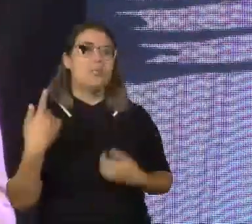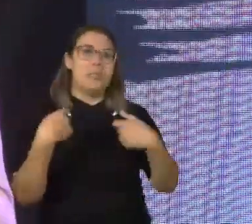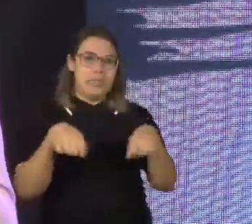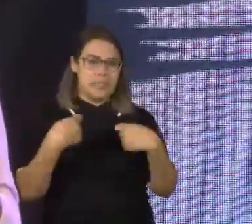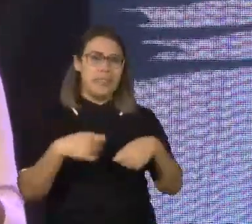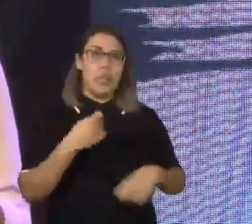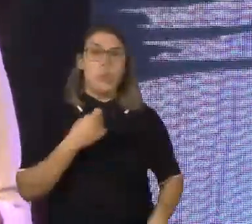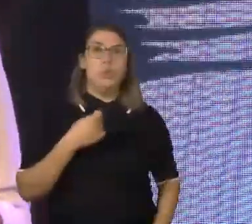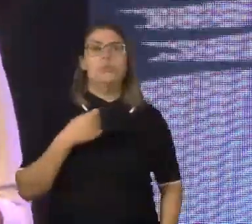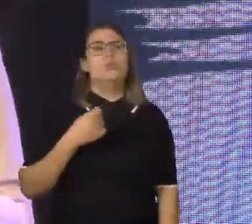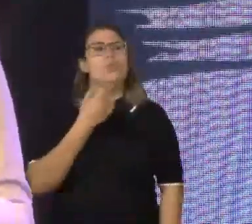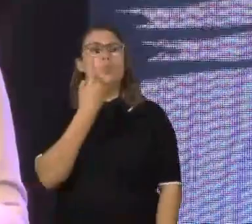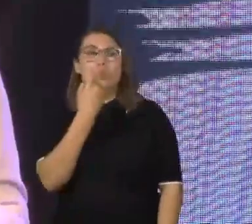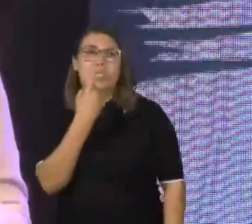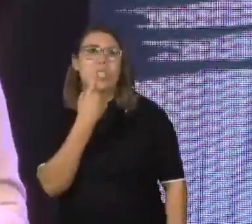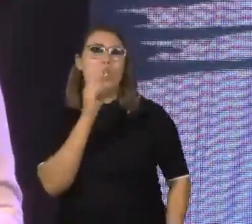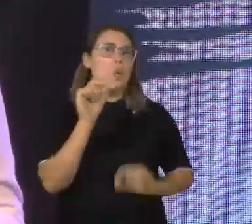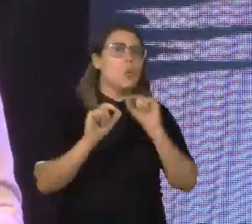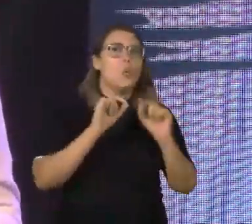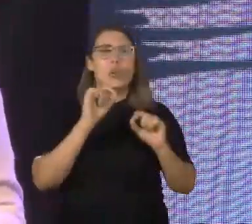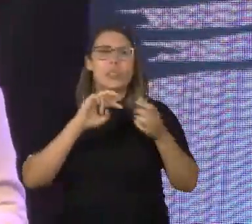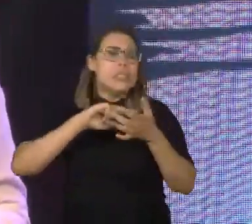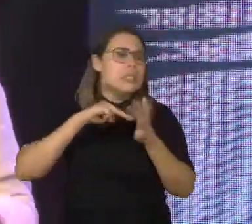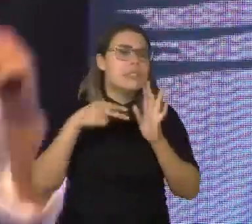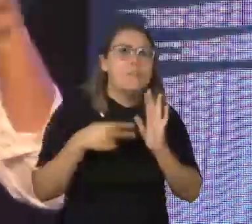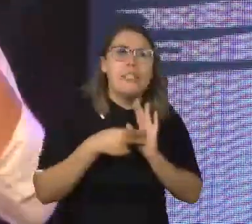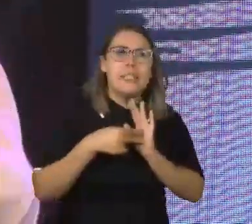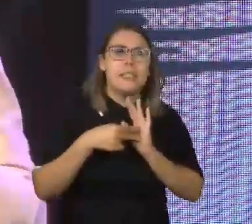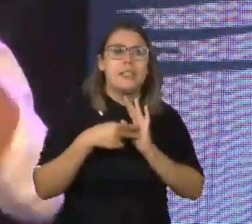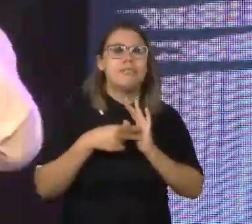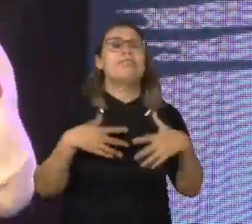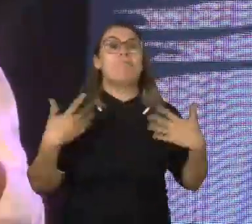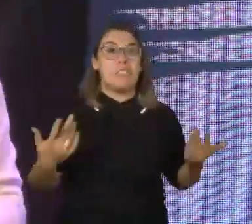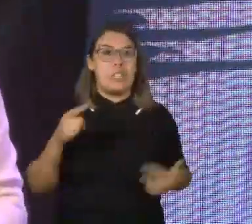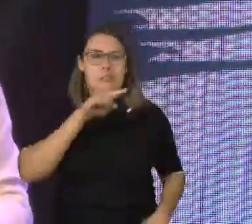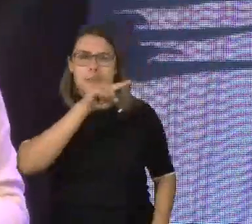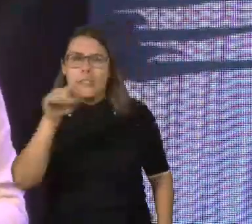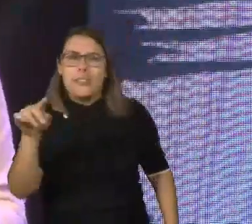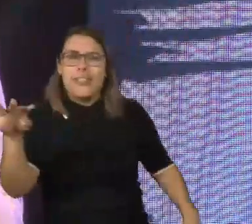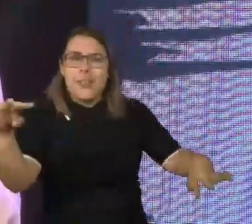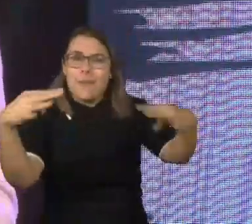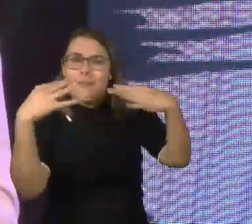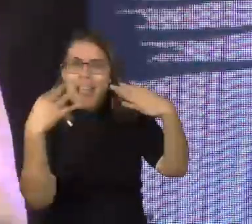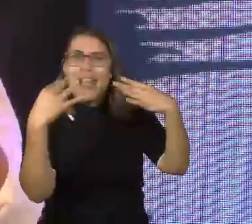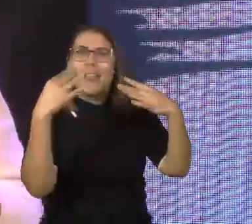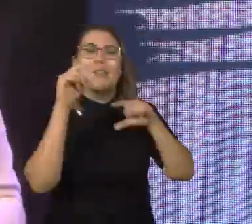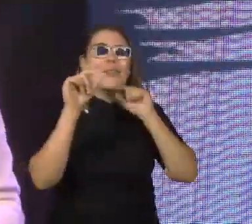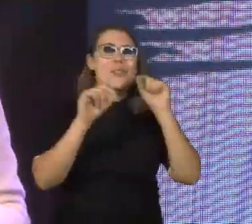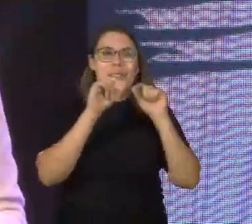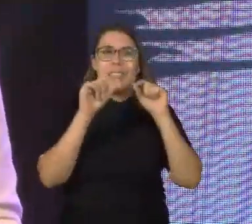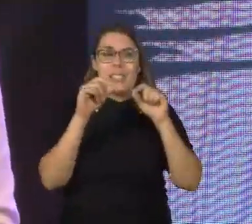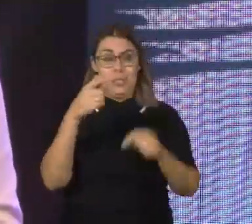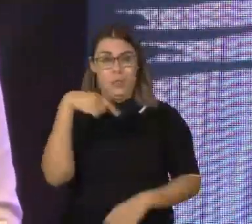comunicação universal. O que que eu quero dizer com isso? Olha só, vocês que estão assistindo o congresso já viram que a gente